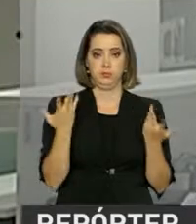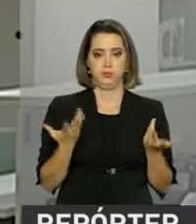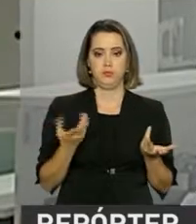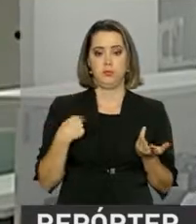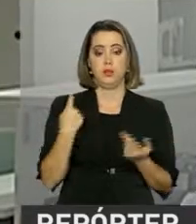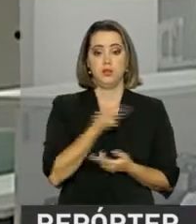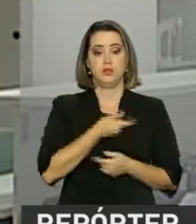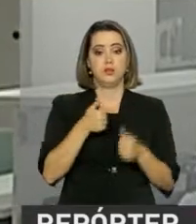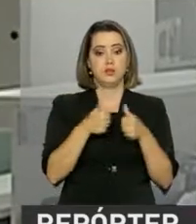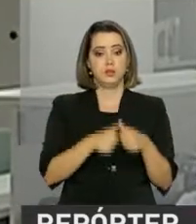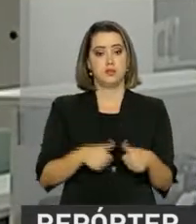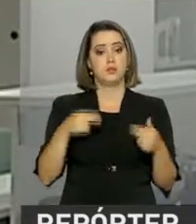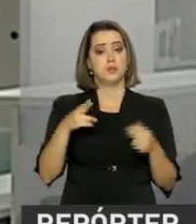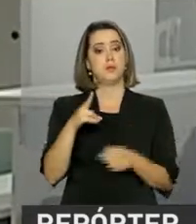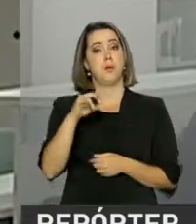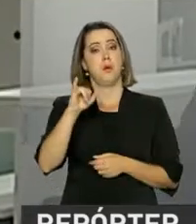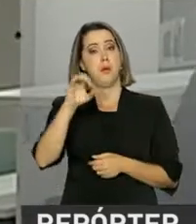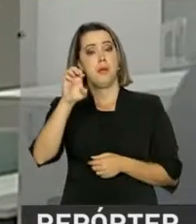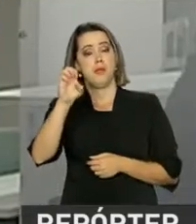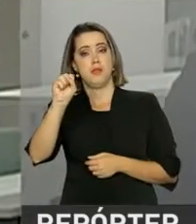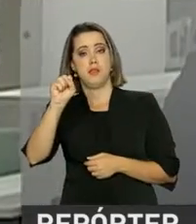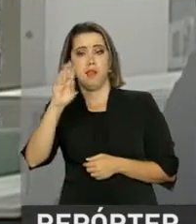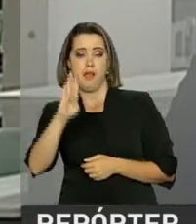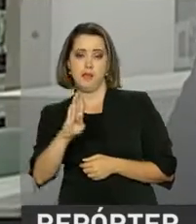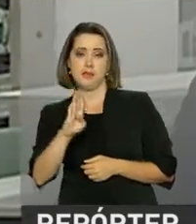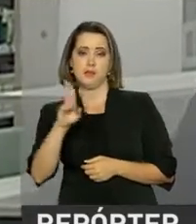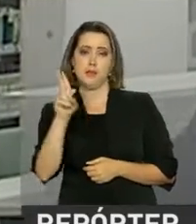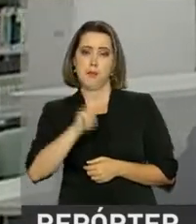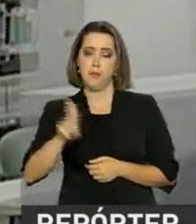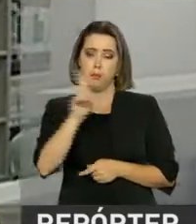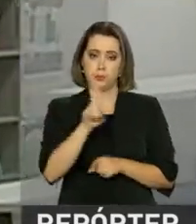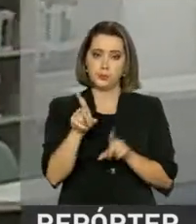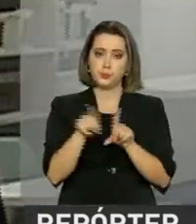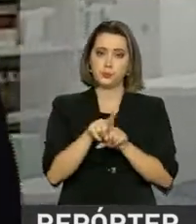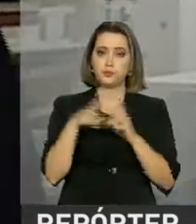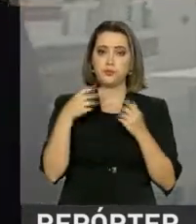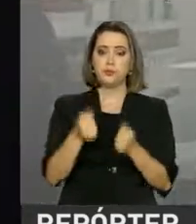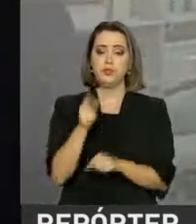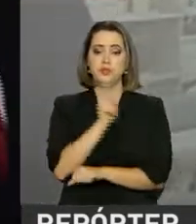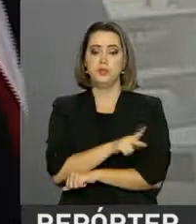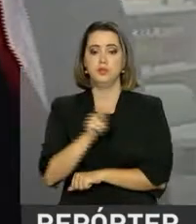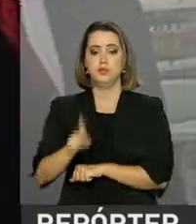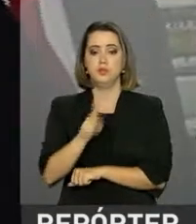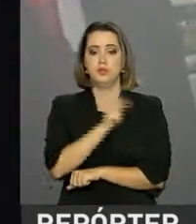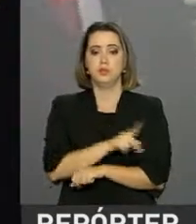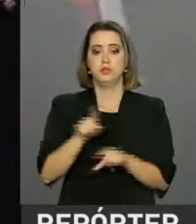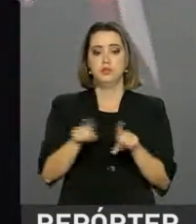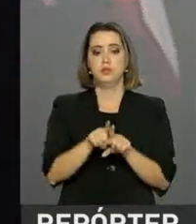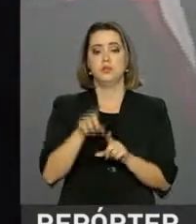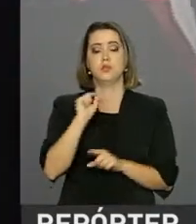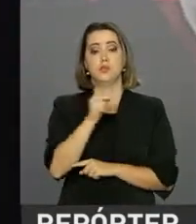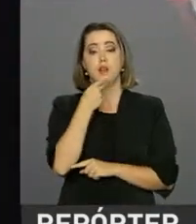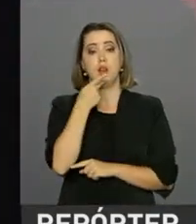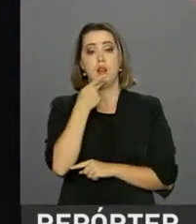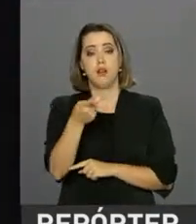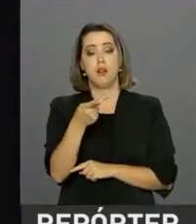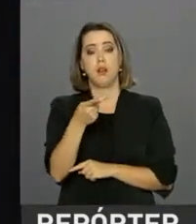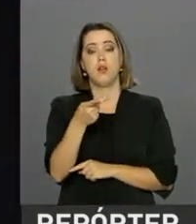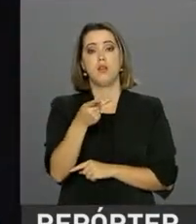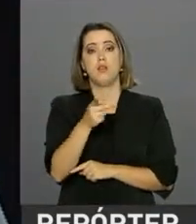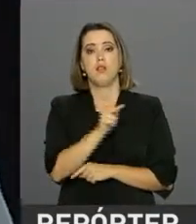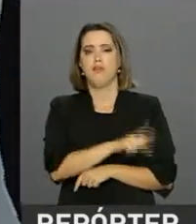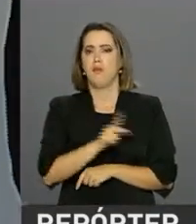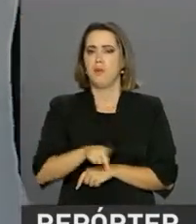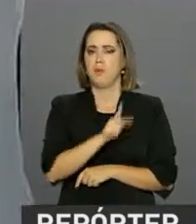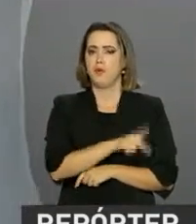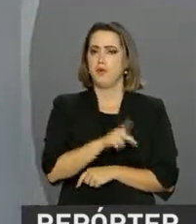estamos aqui ainda no iesb e vamos falar com o professor lucas esmeraldo ele que é professor